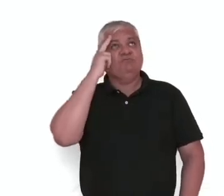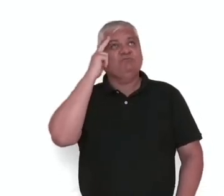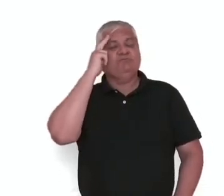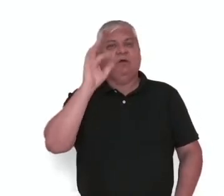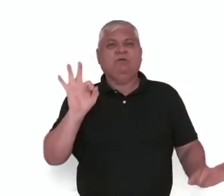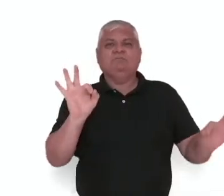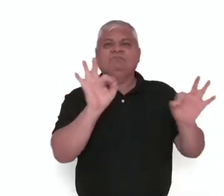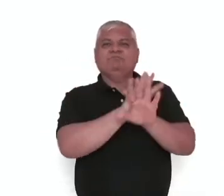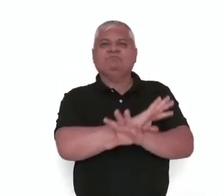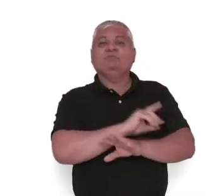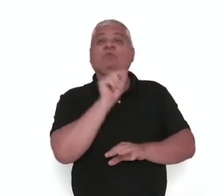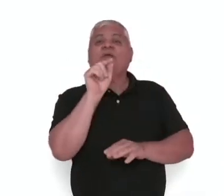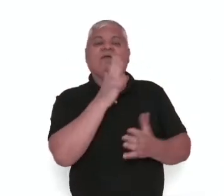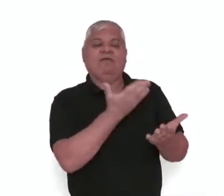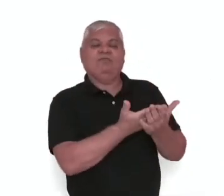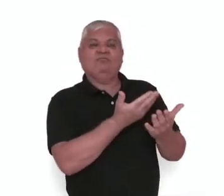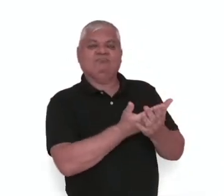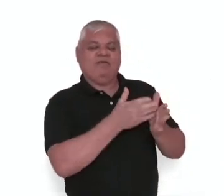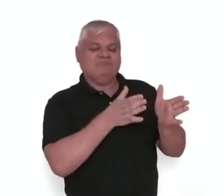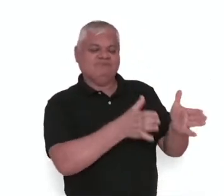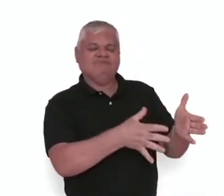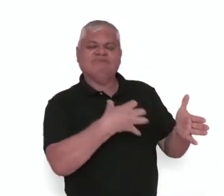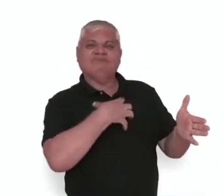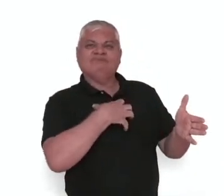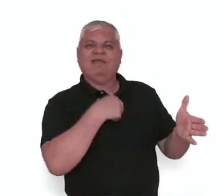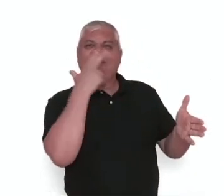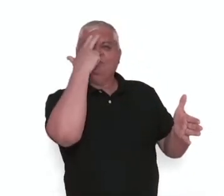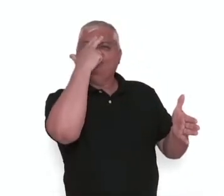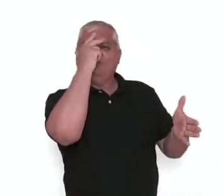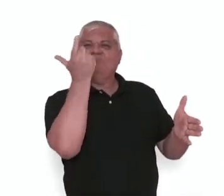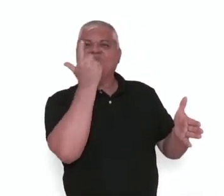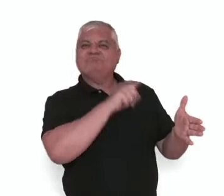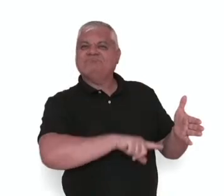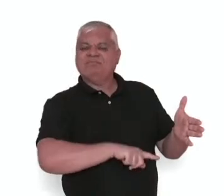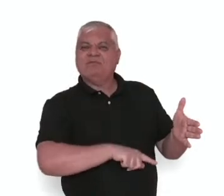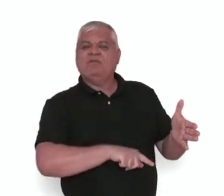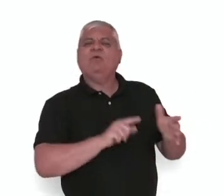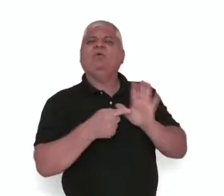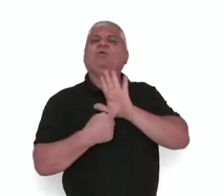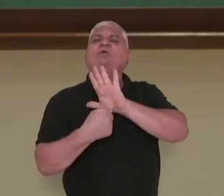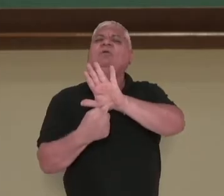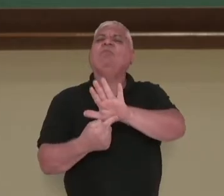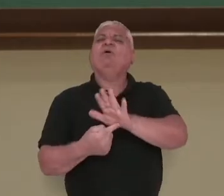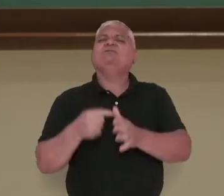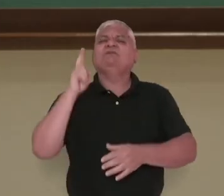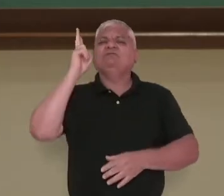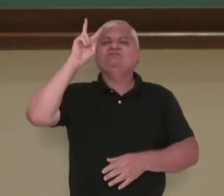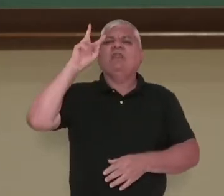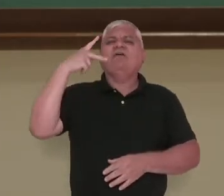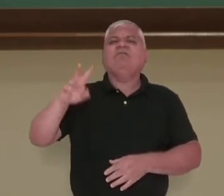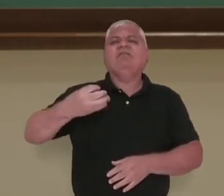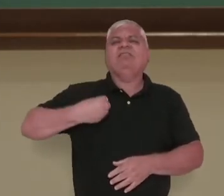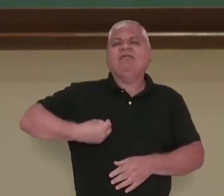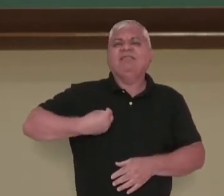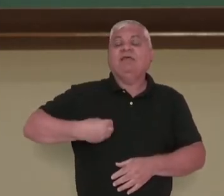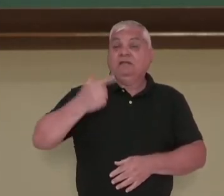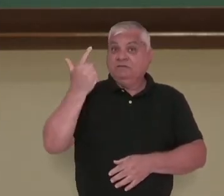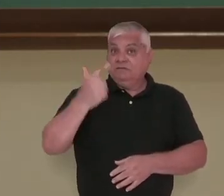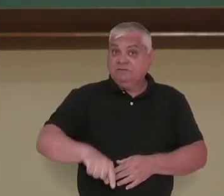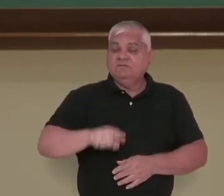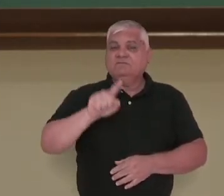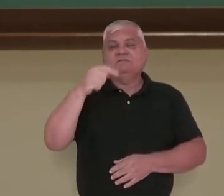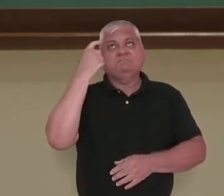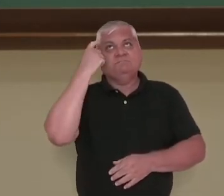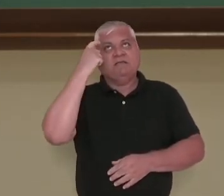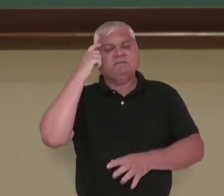é estudar. O que o trecho acima revela sobre a infância do autor do texto? Então, mais uma vez, vocês vão ter que